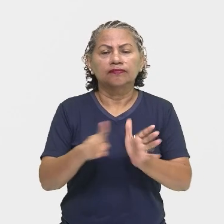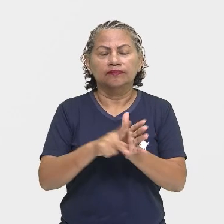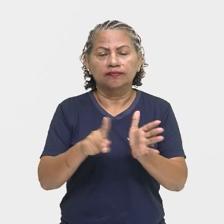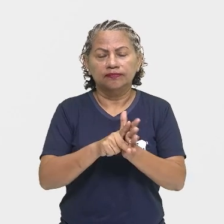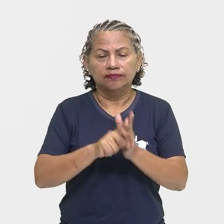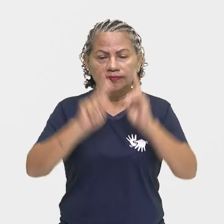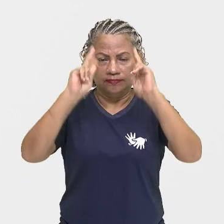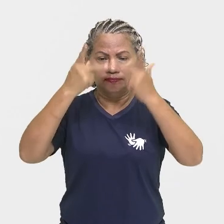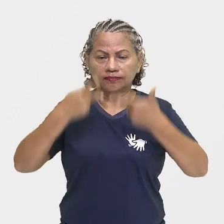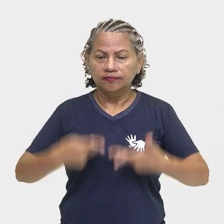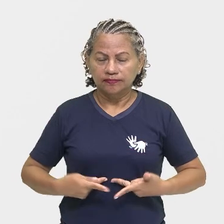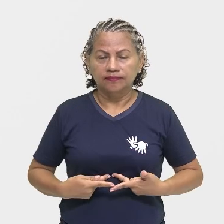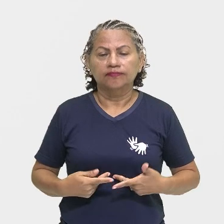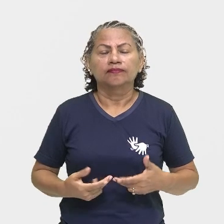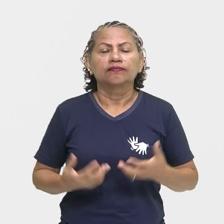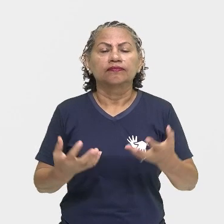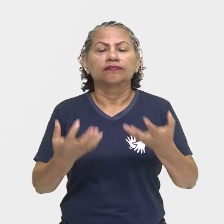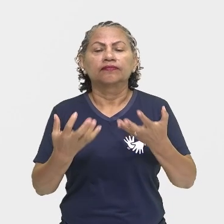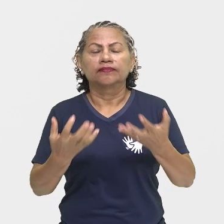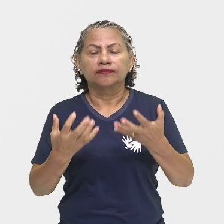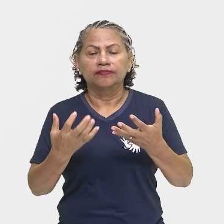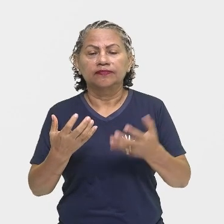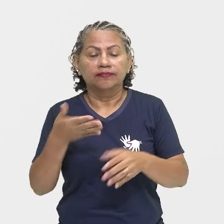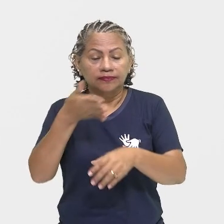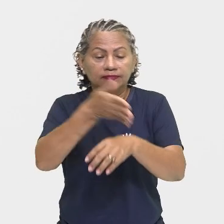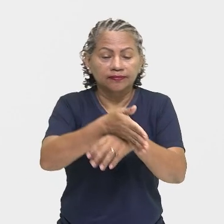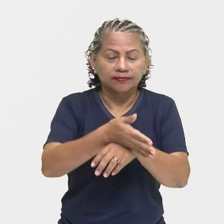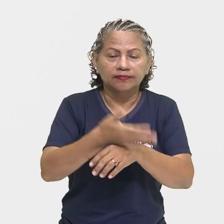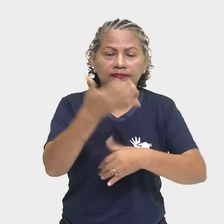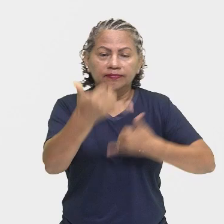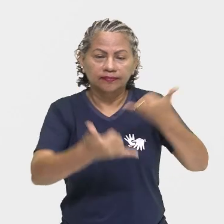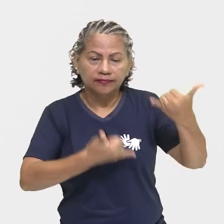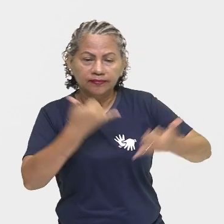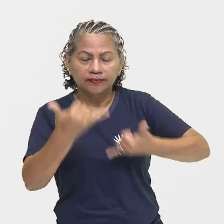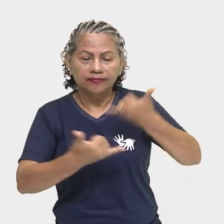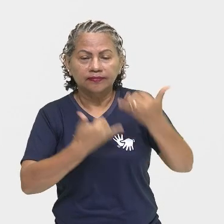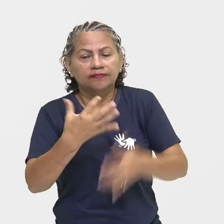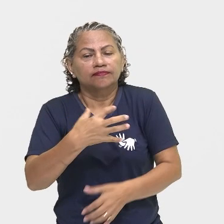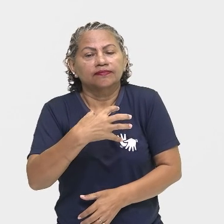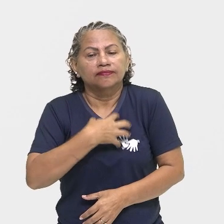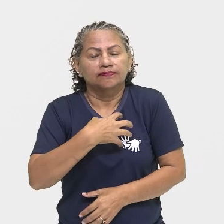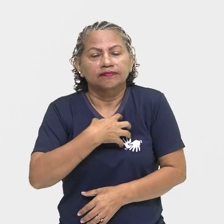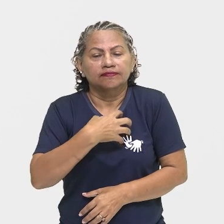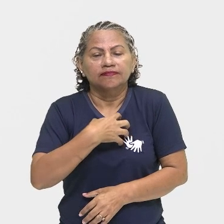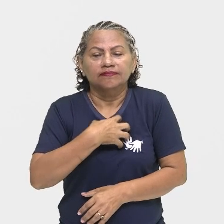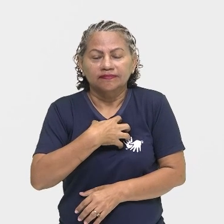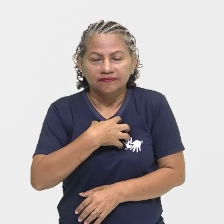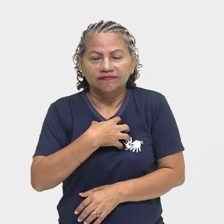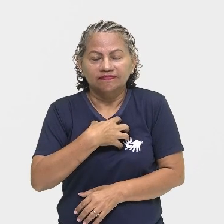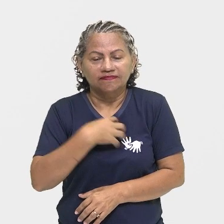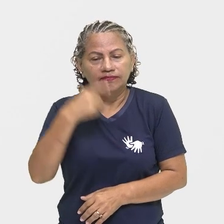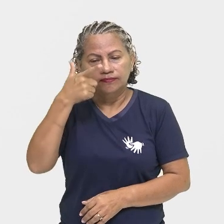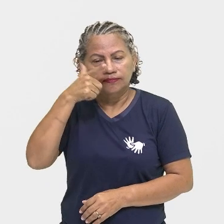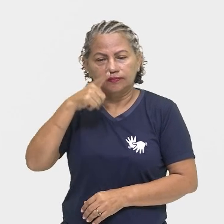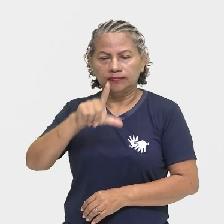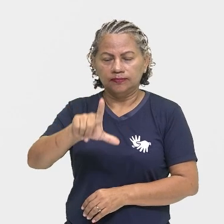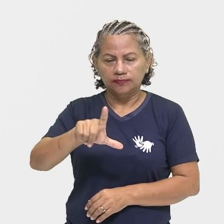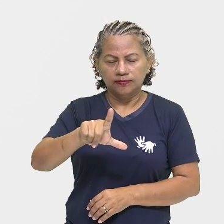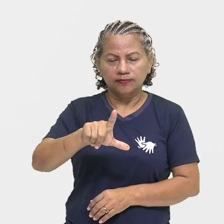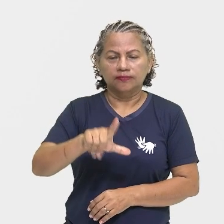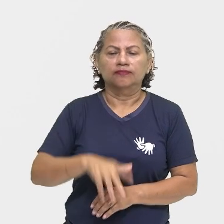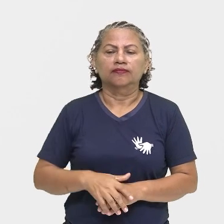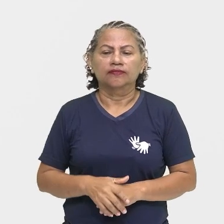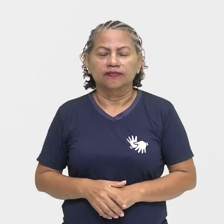humano realizar com conquistas que geram a sensação de ter ganhado algo físico